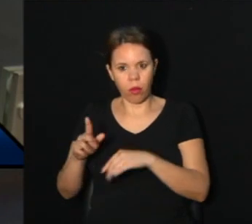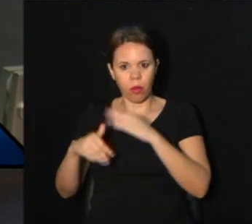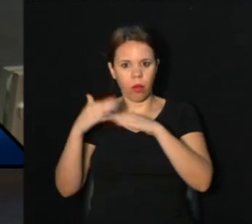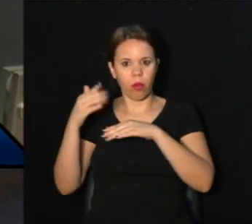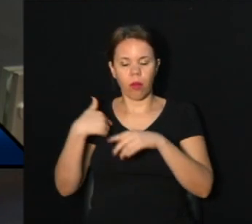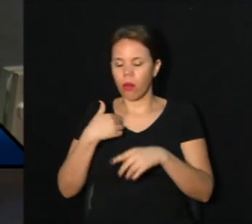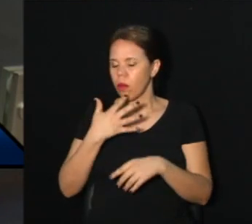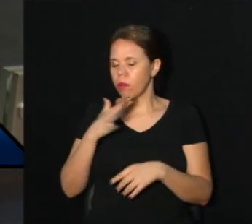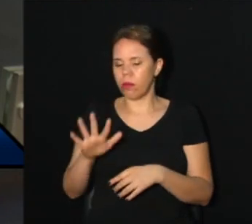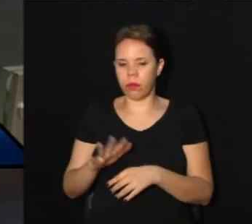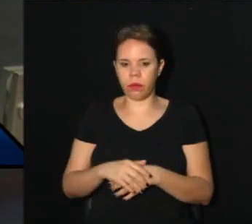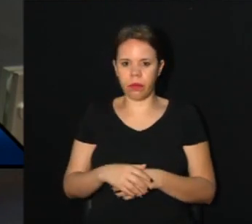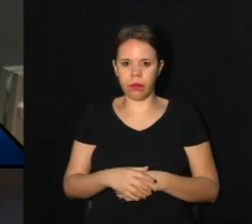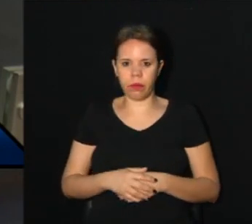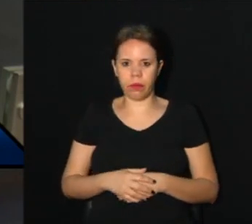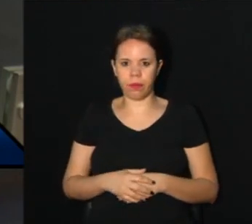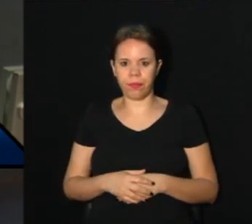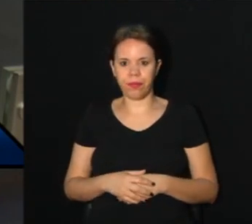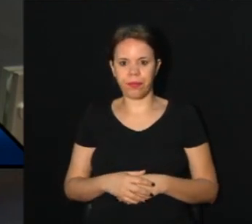não conheço.